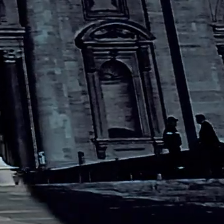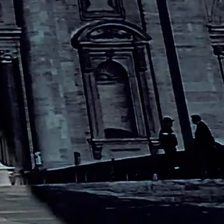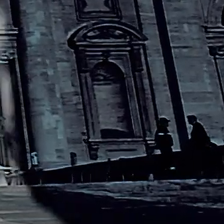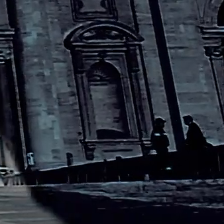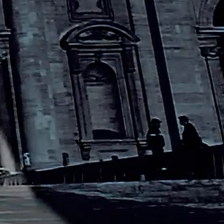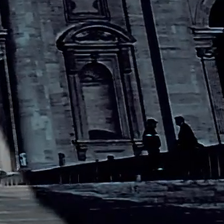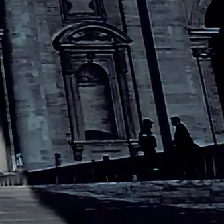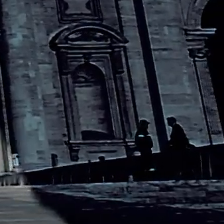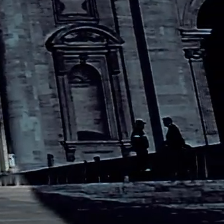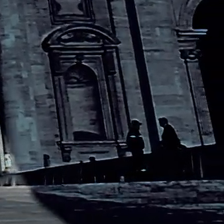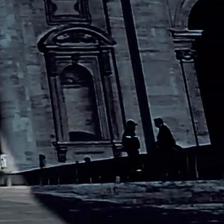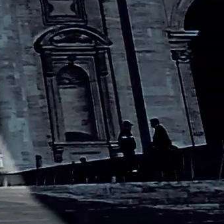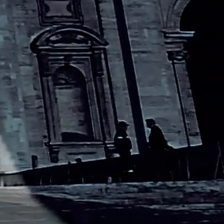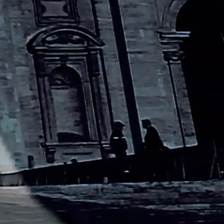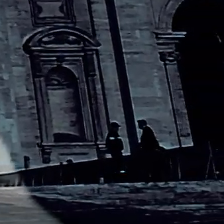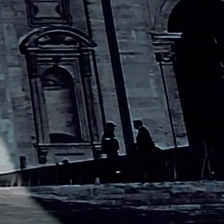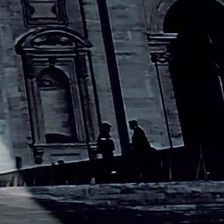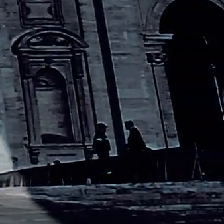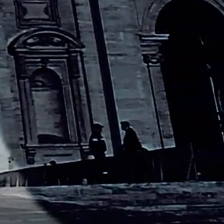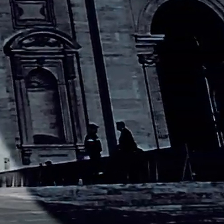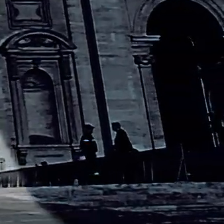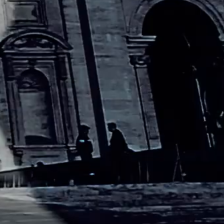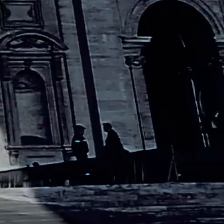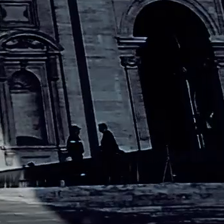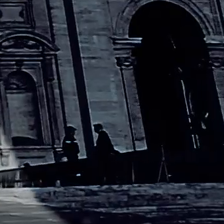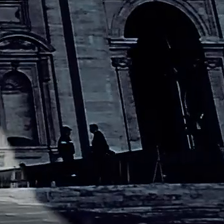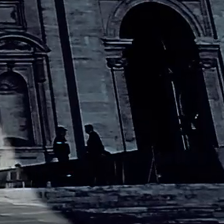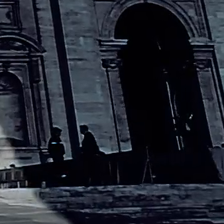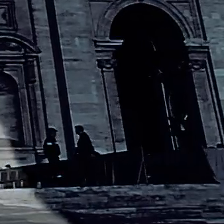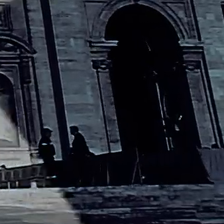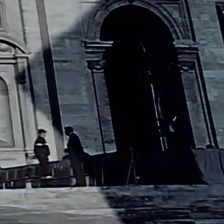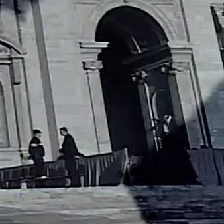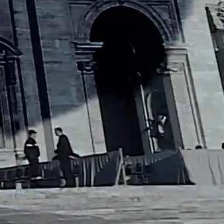E non dimenticatevi di pregare per me. Arrivederci.